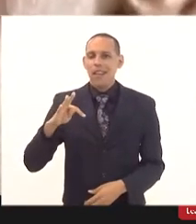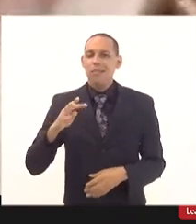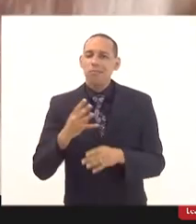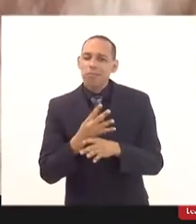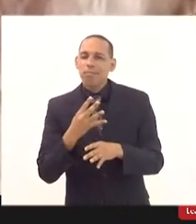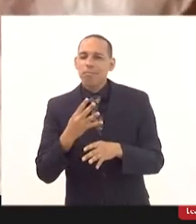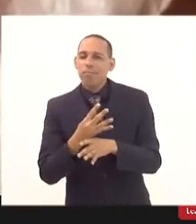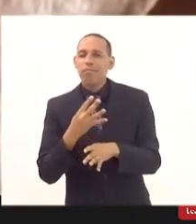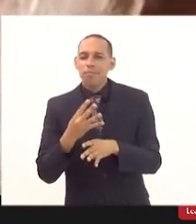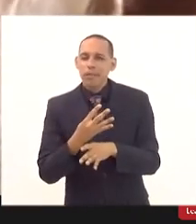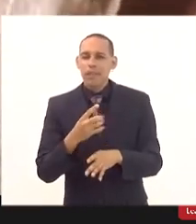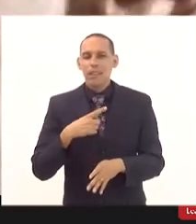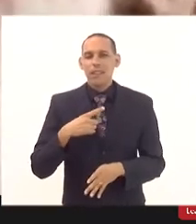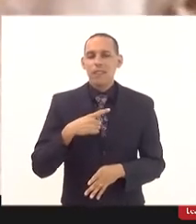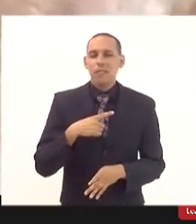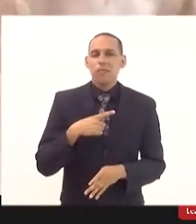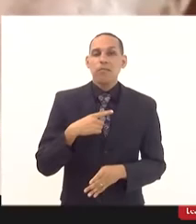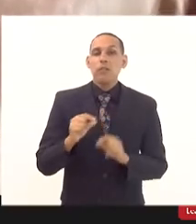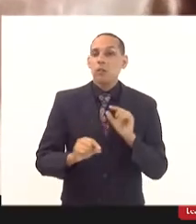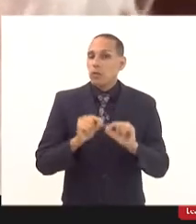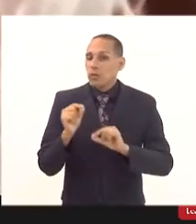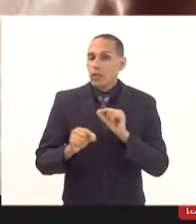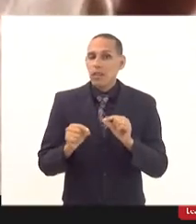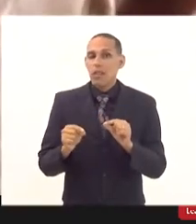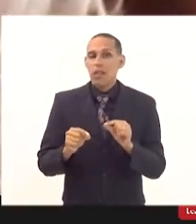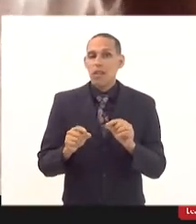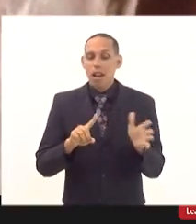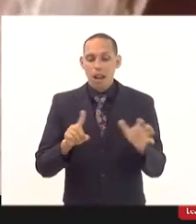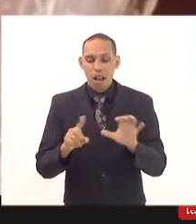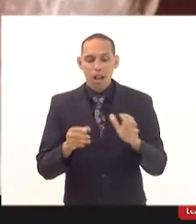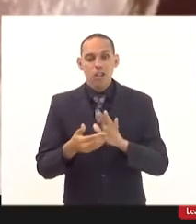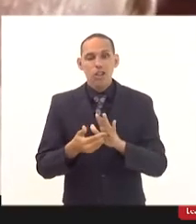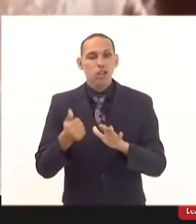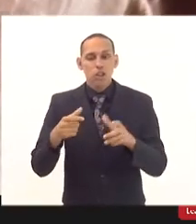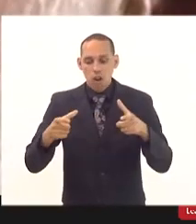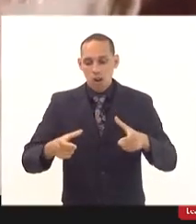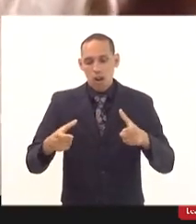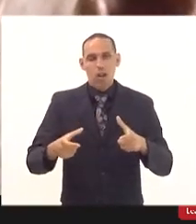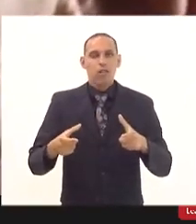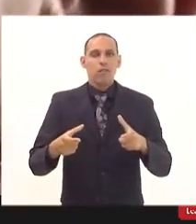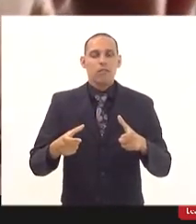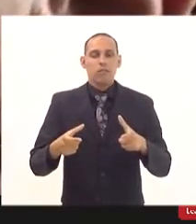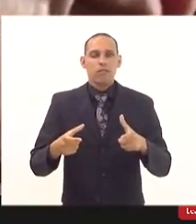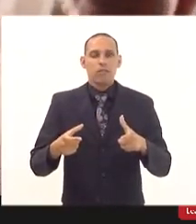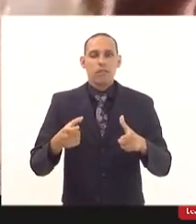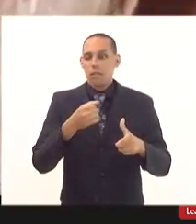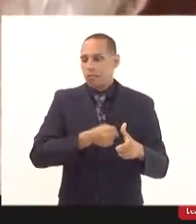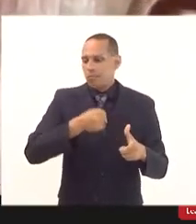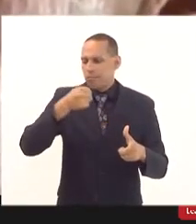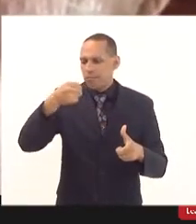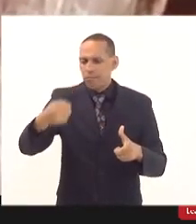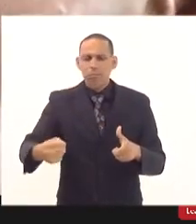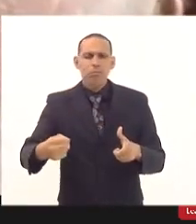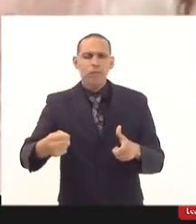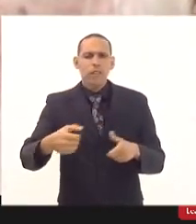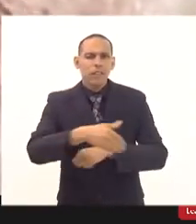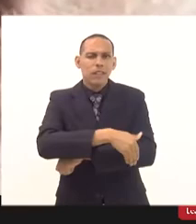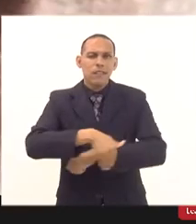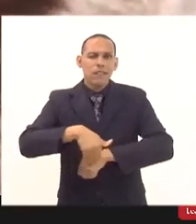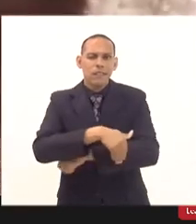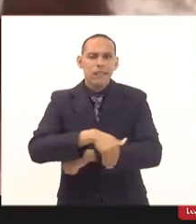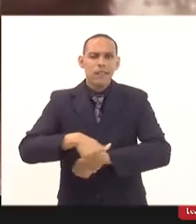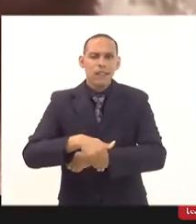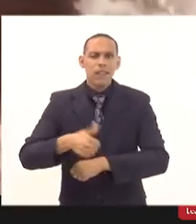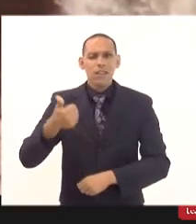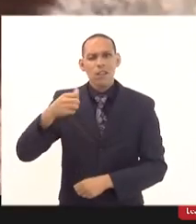de pessoas como Orlando ligam a rádio foi desterritorializada e posta para fora do seu endereço em que